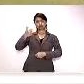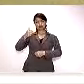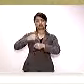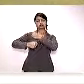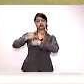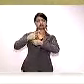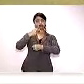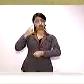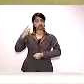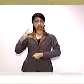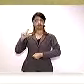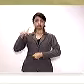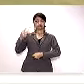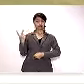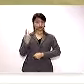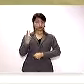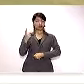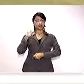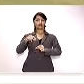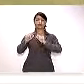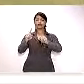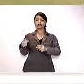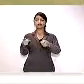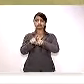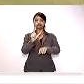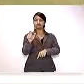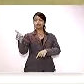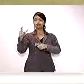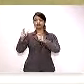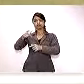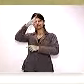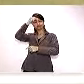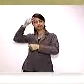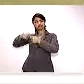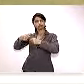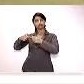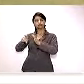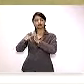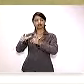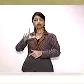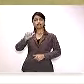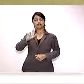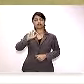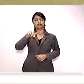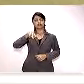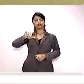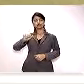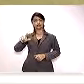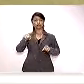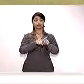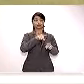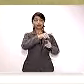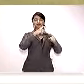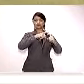respectivamente decorrem de convênio feito pelo Município de Laranjal Paulista com a santa casa objetivando a prestação de serviços médico